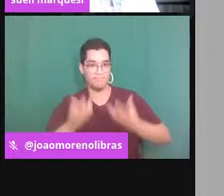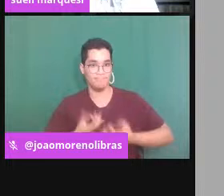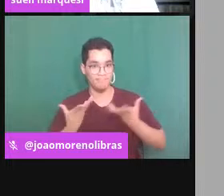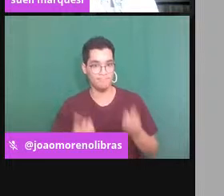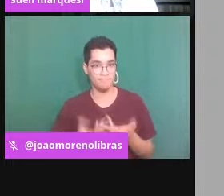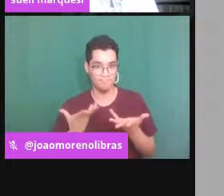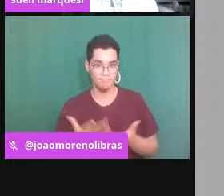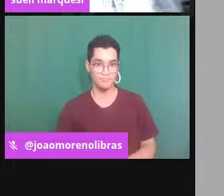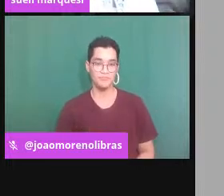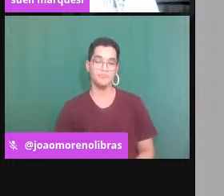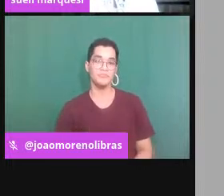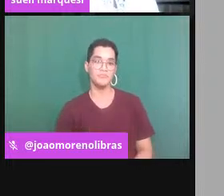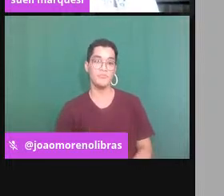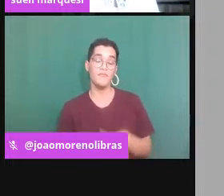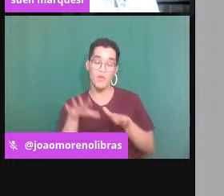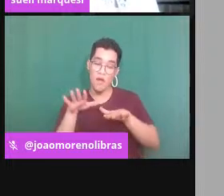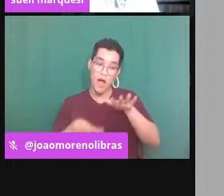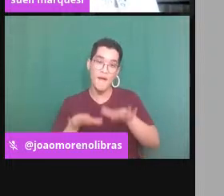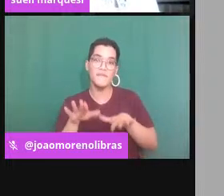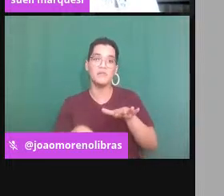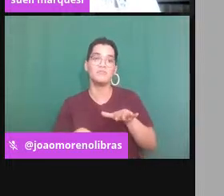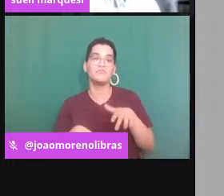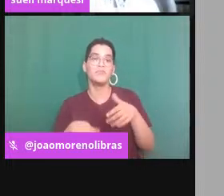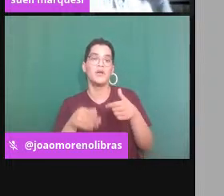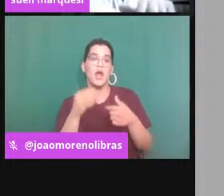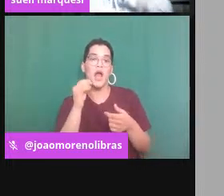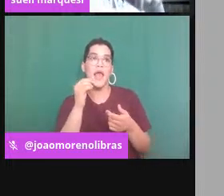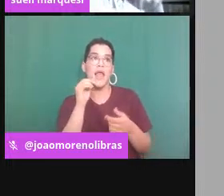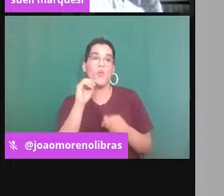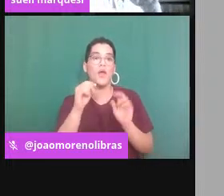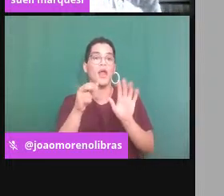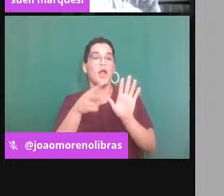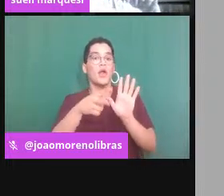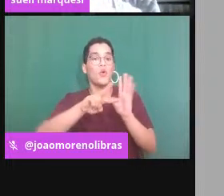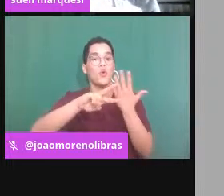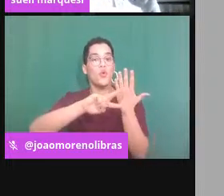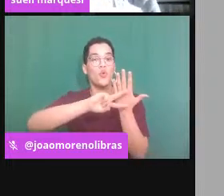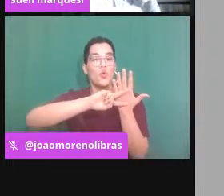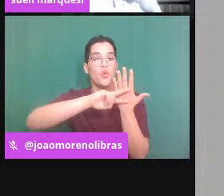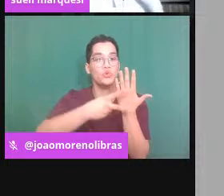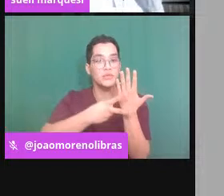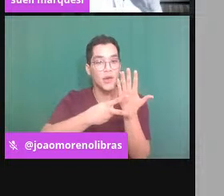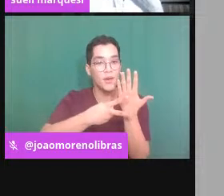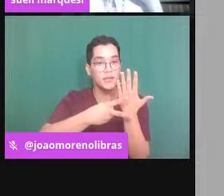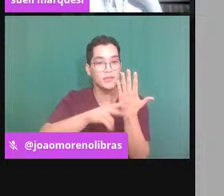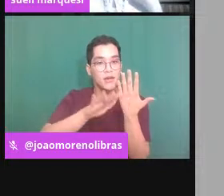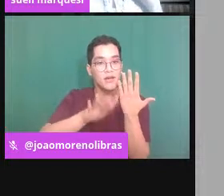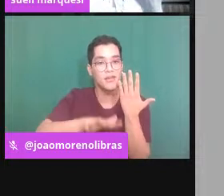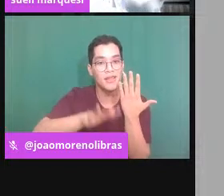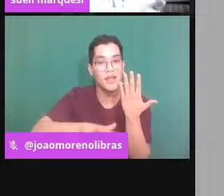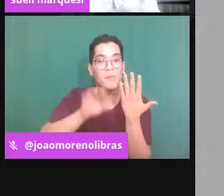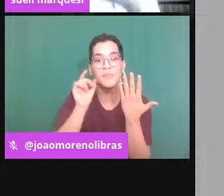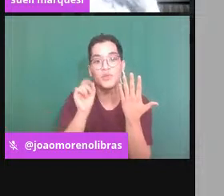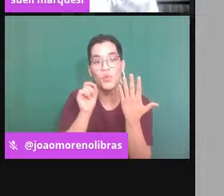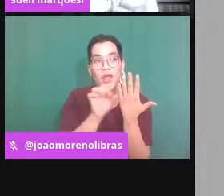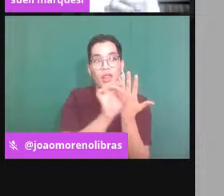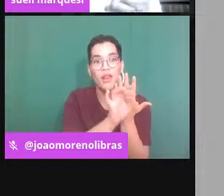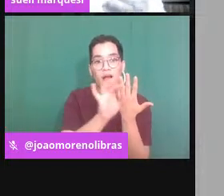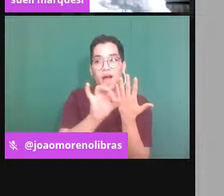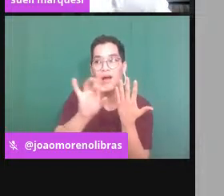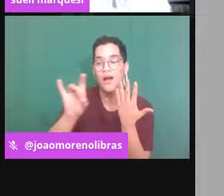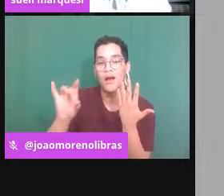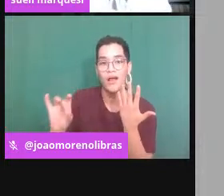determinadas sequências ocorrem em função da finalidade do texto, agora mais especificamente em relação à discussão dos meus resultados